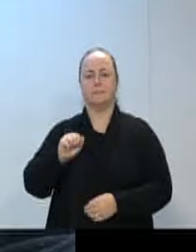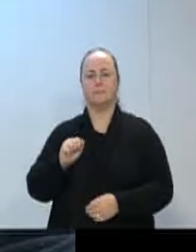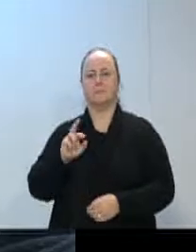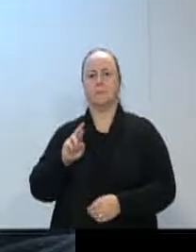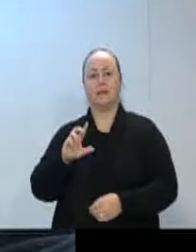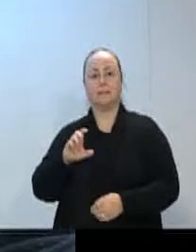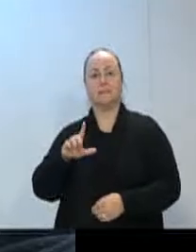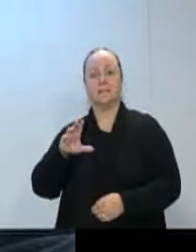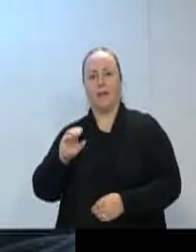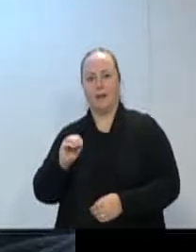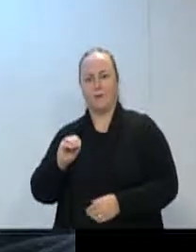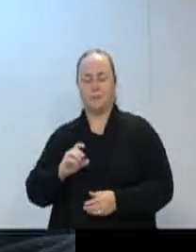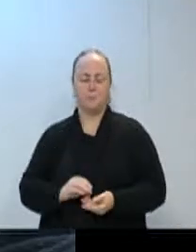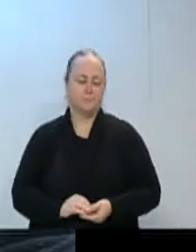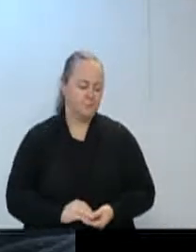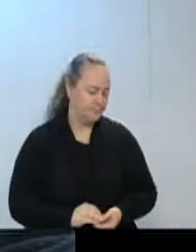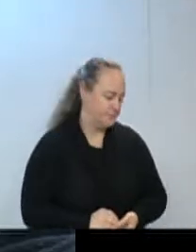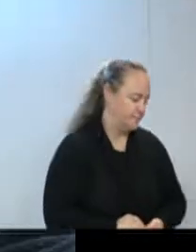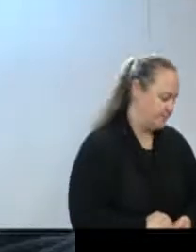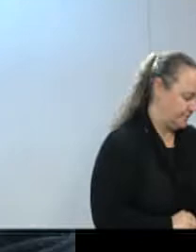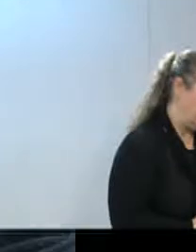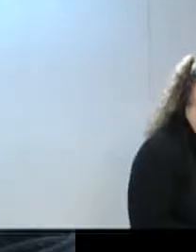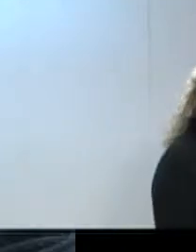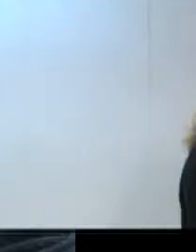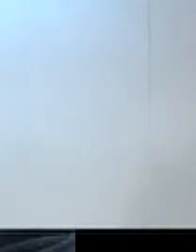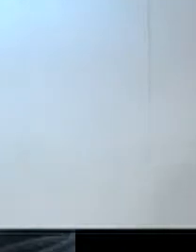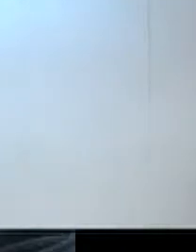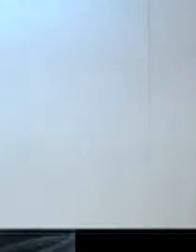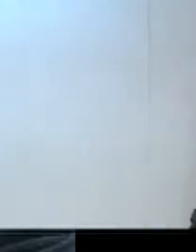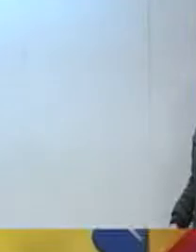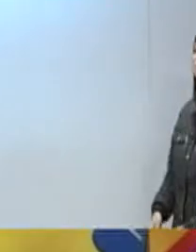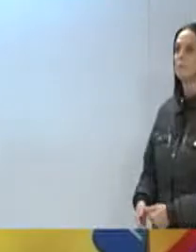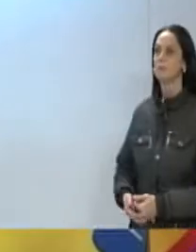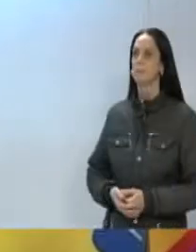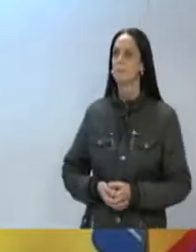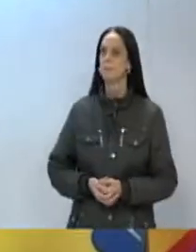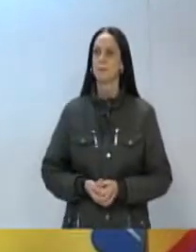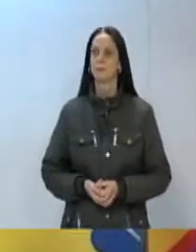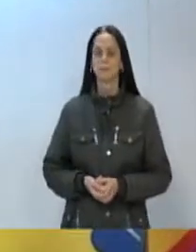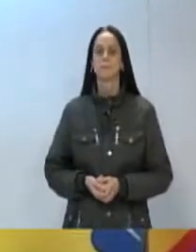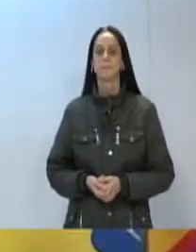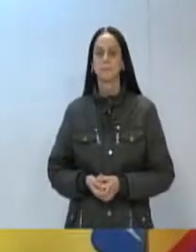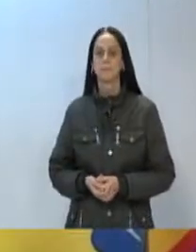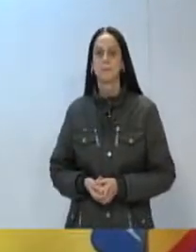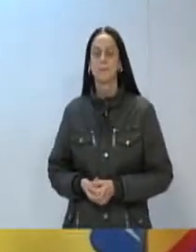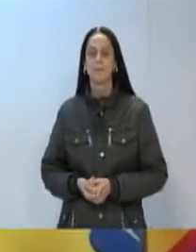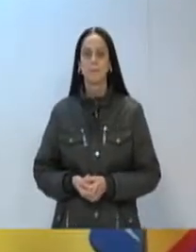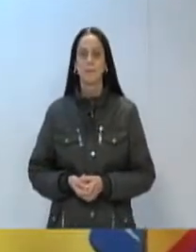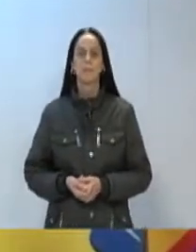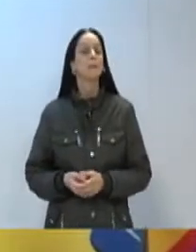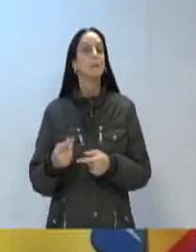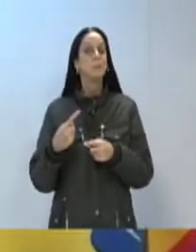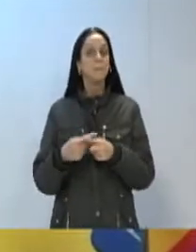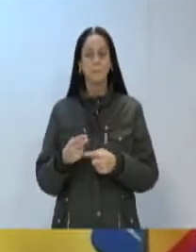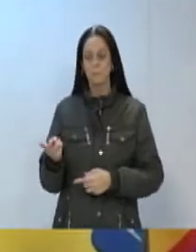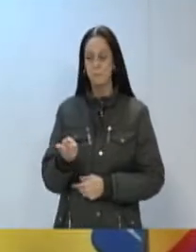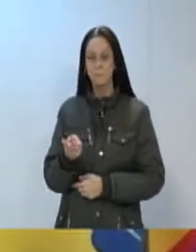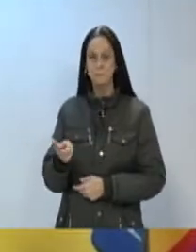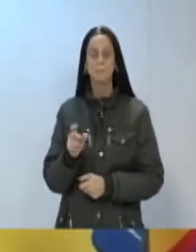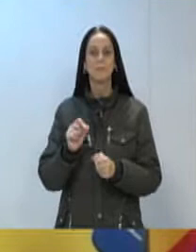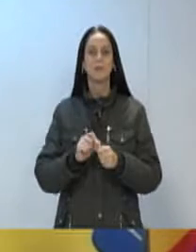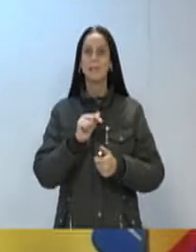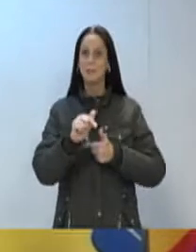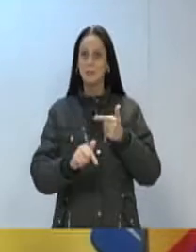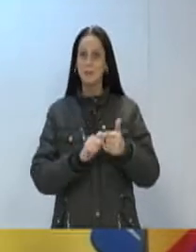Rossi e também o pastor Gilberto Bittencourt pastor ali dessa região porque eles fizeram um